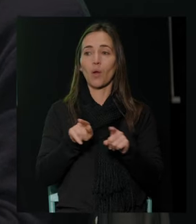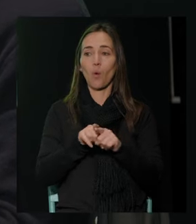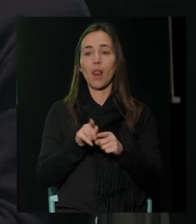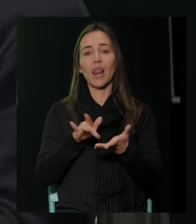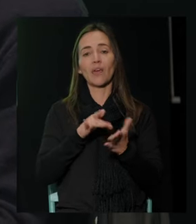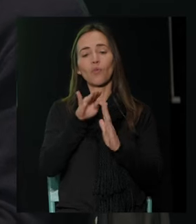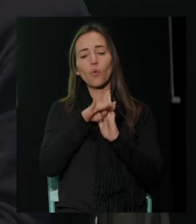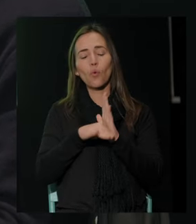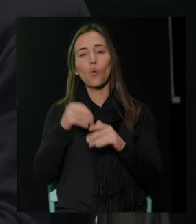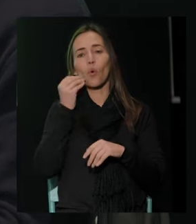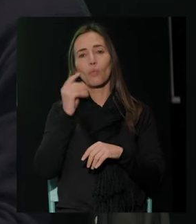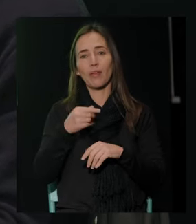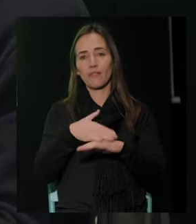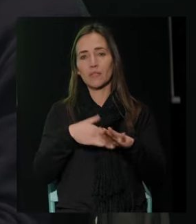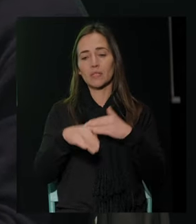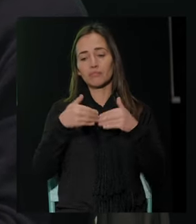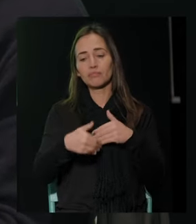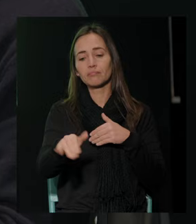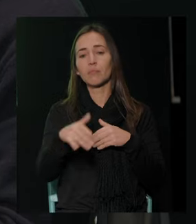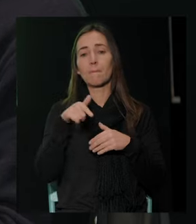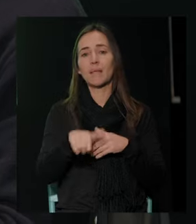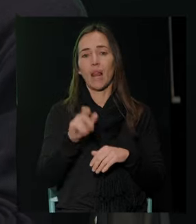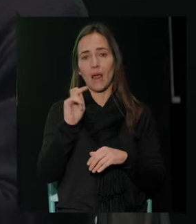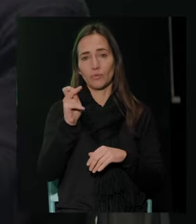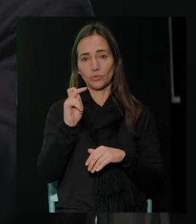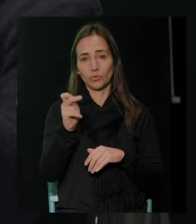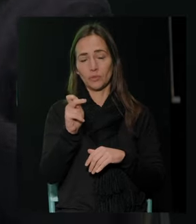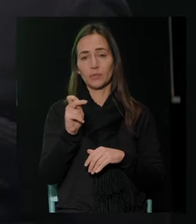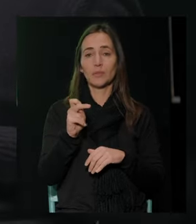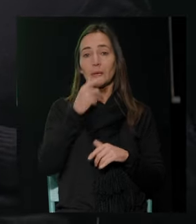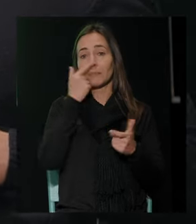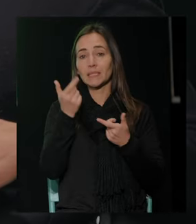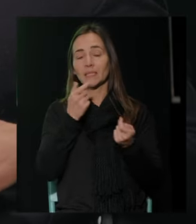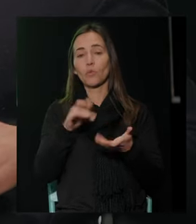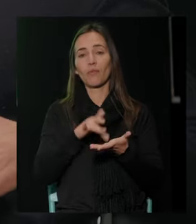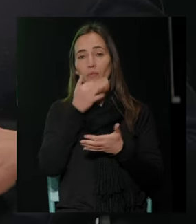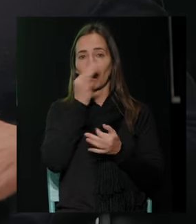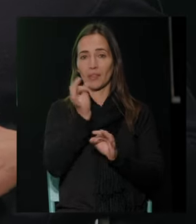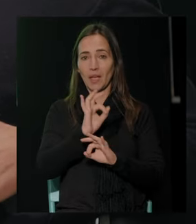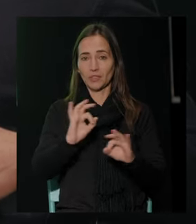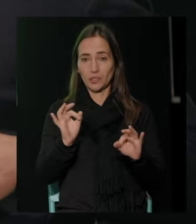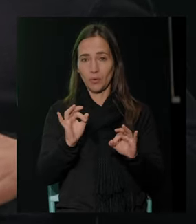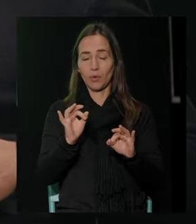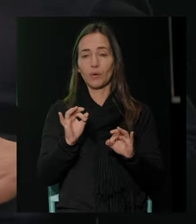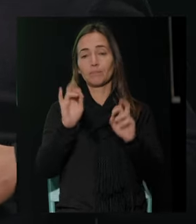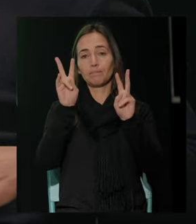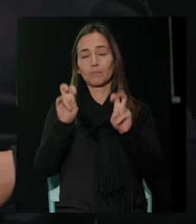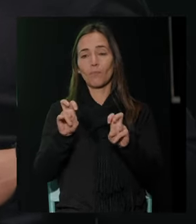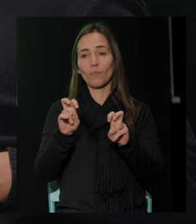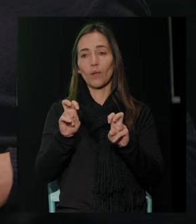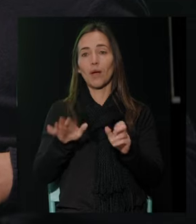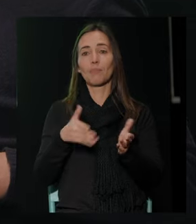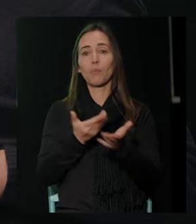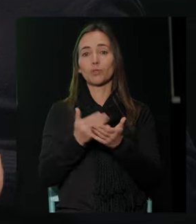de instruções para o próximo milénio, um bocadinho à semelhança daquele livro fantástico do Italo Calvino, as suas propostas